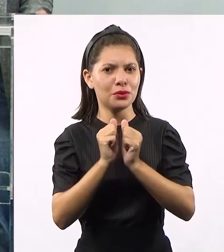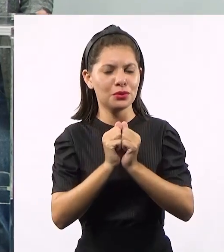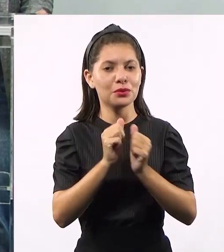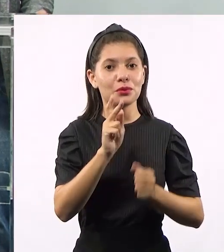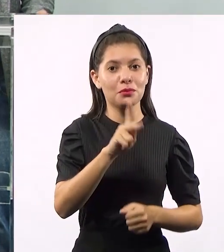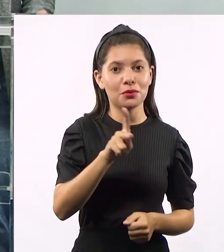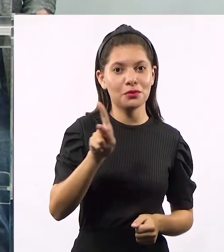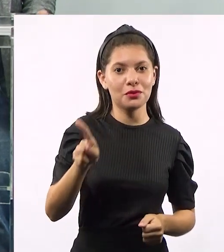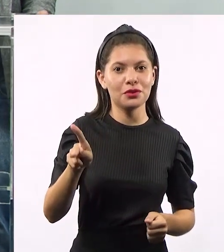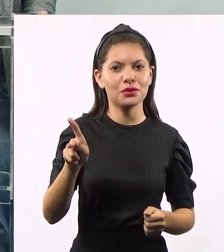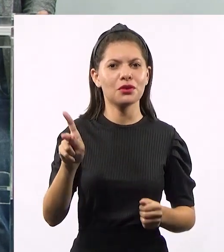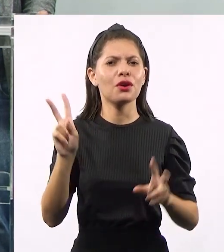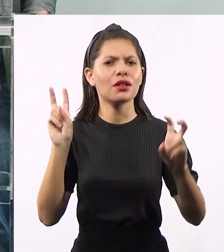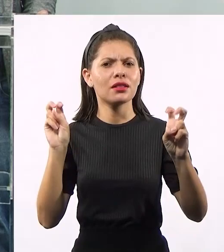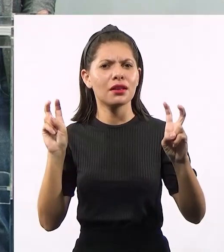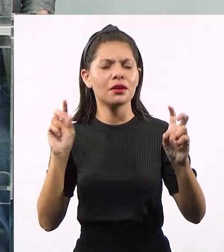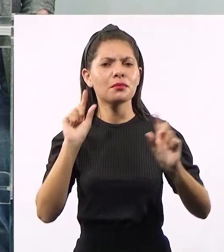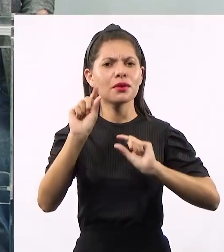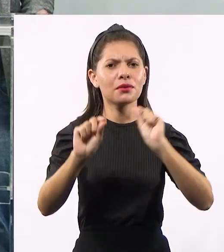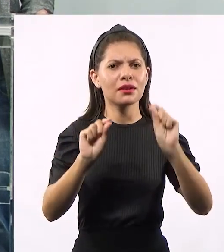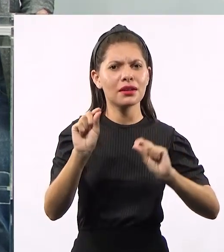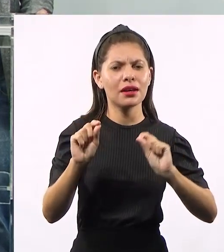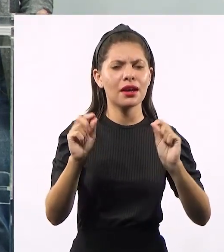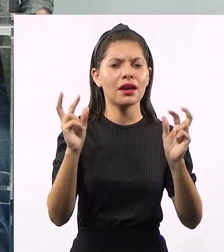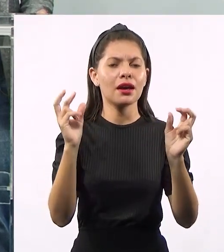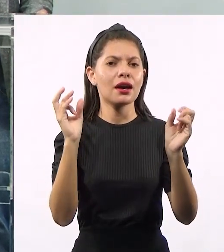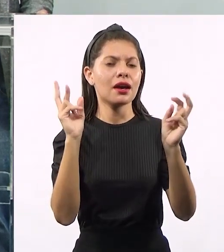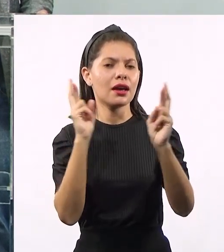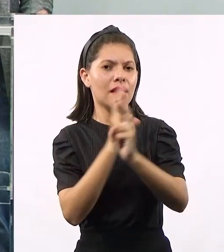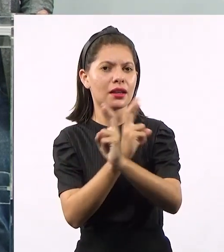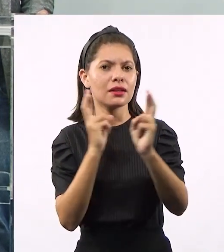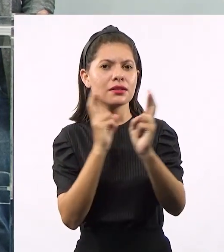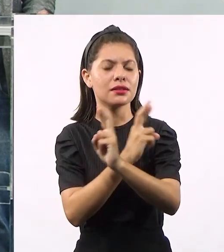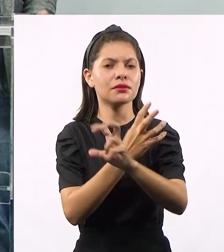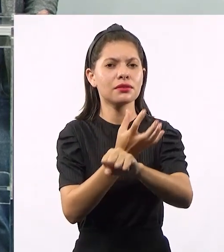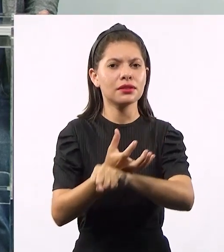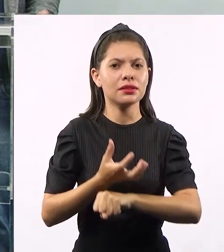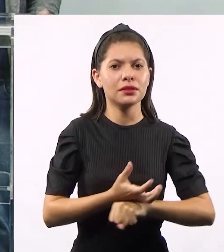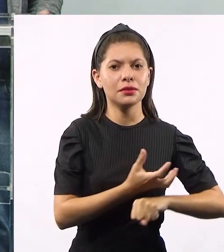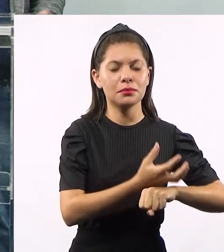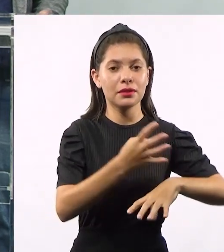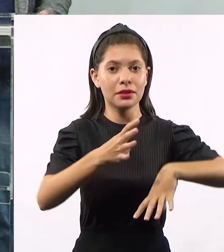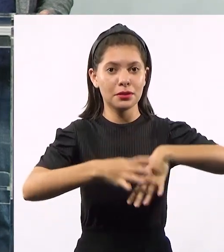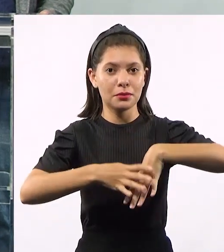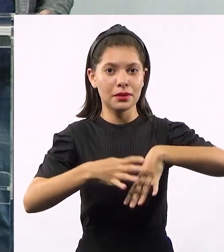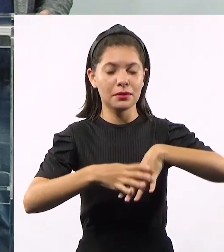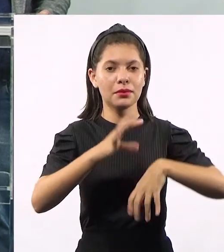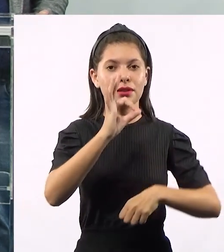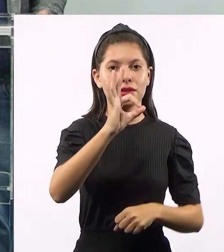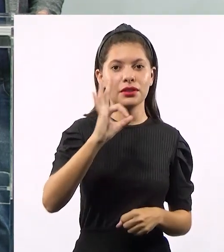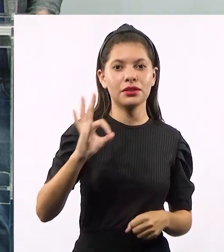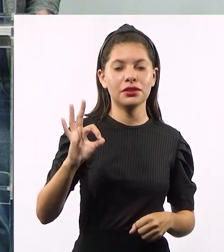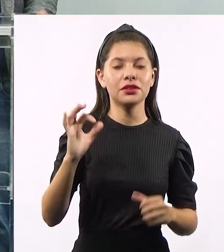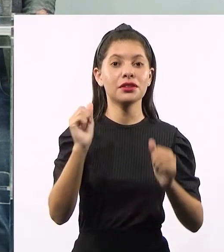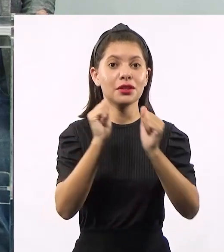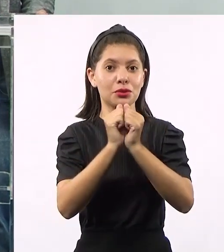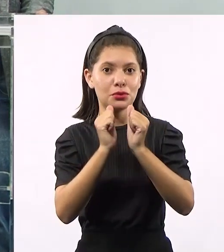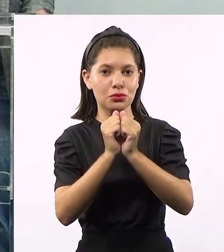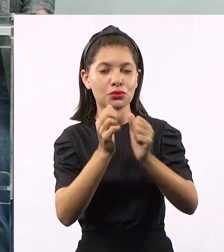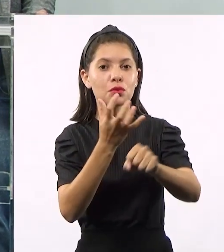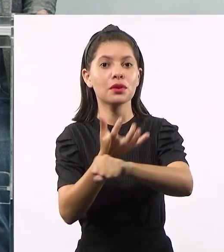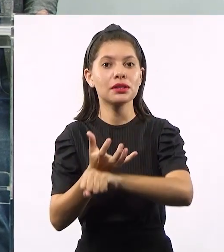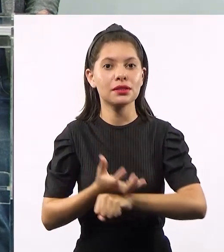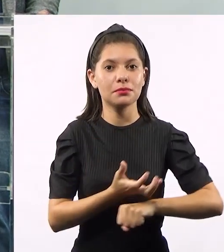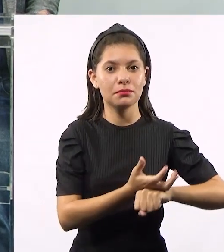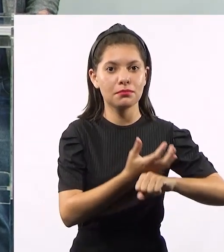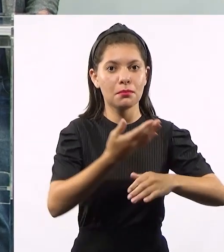Saulo, iremos abordar a relação entre a disciplina de Conceitos Básicos de Matemática e Estatística com a disciplina de Práticas Colaborativas de Estudo em